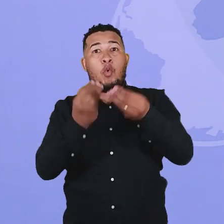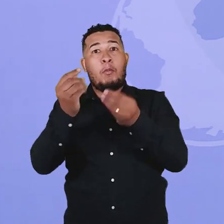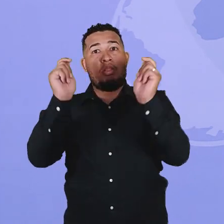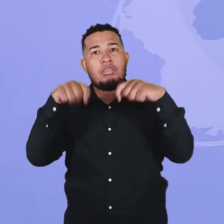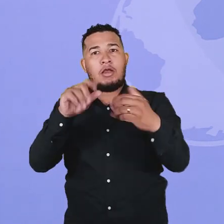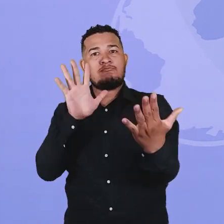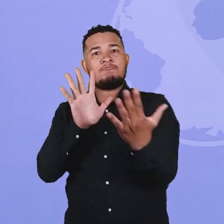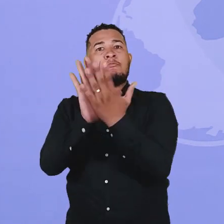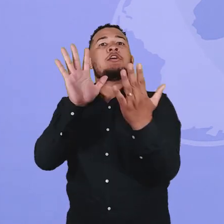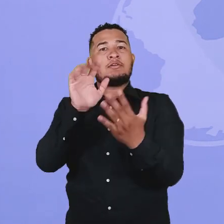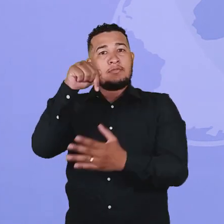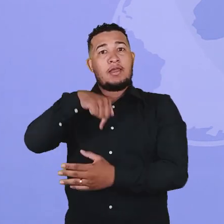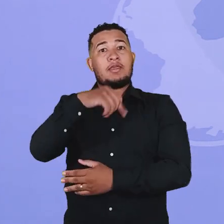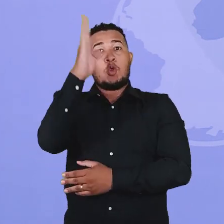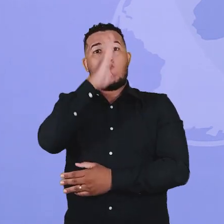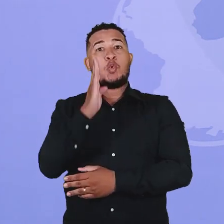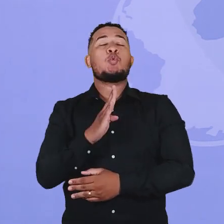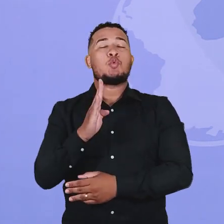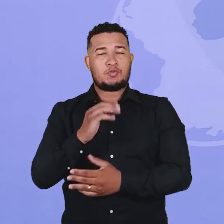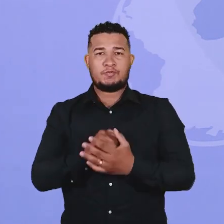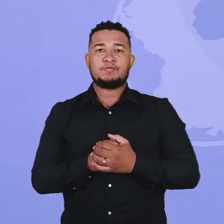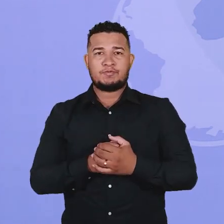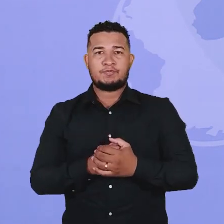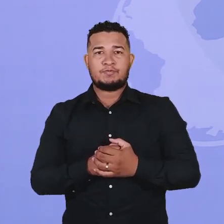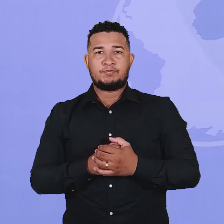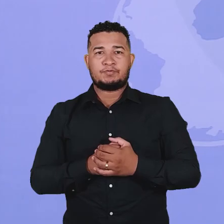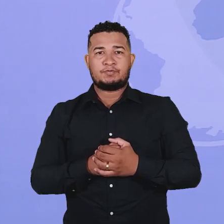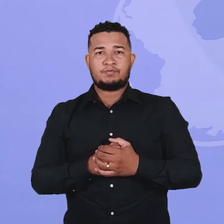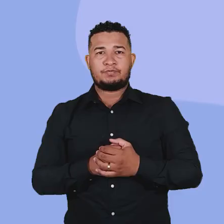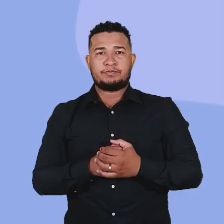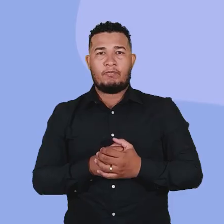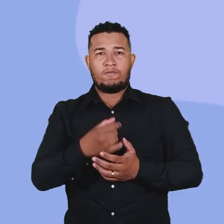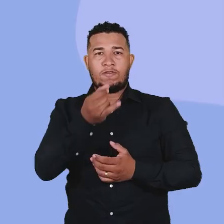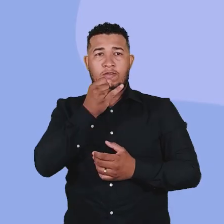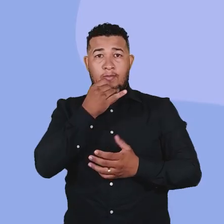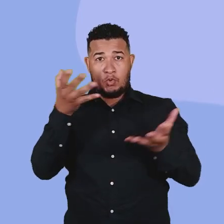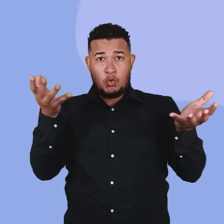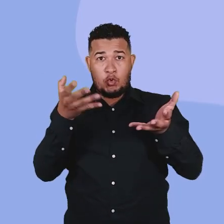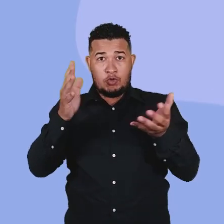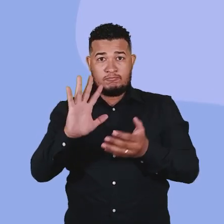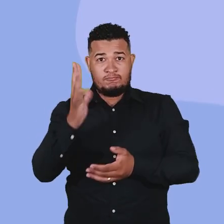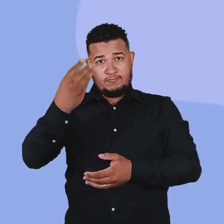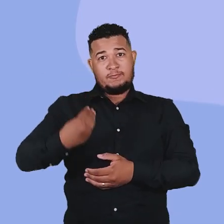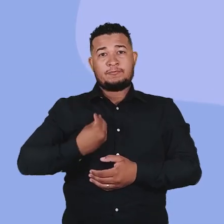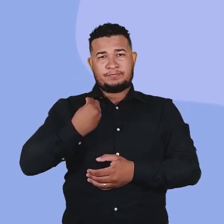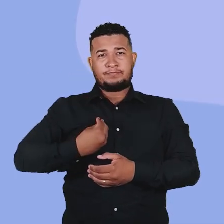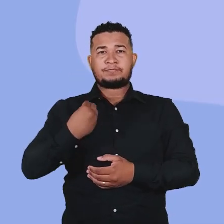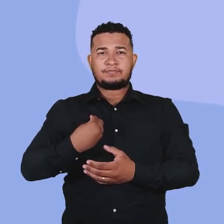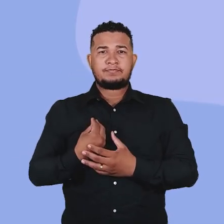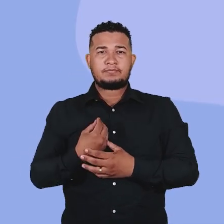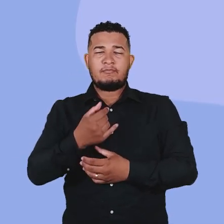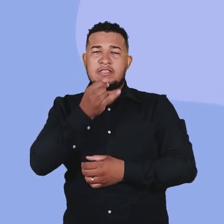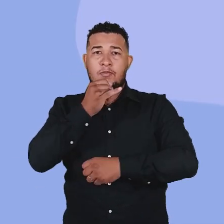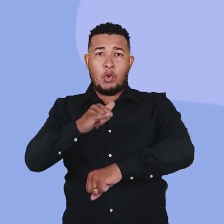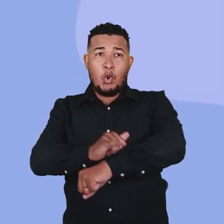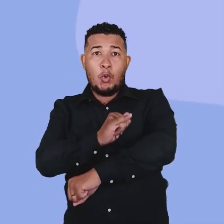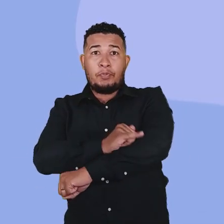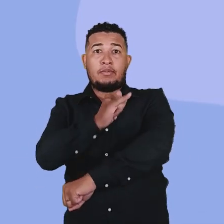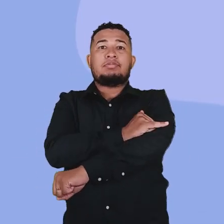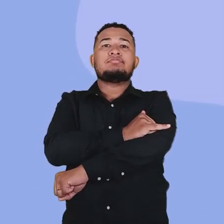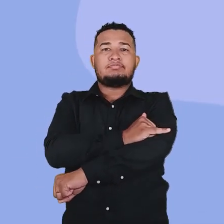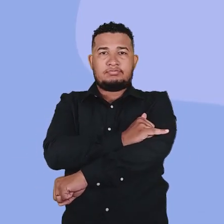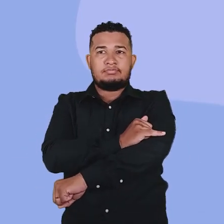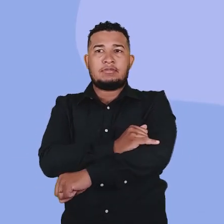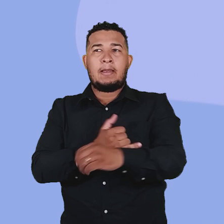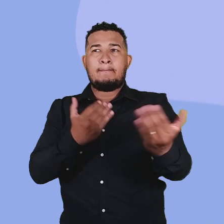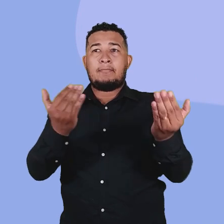isso impactou na nossa sociedade nos dias atuais. Vamos para o slide. O cenário atual que vivemos.